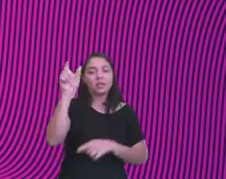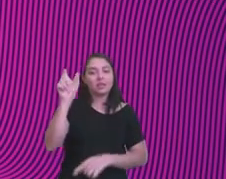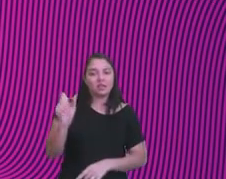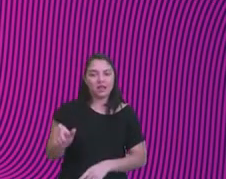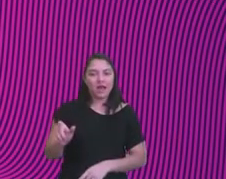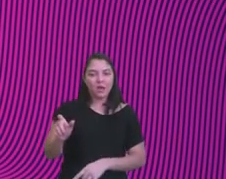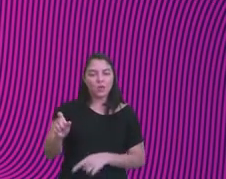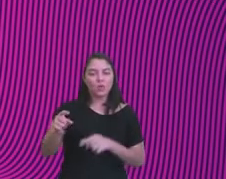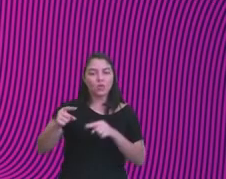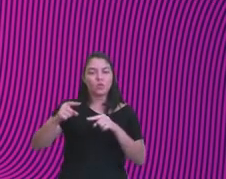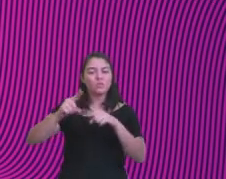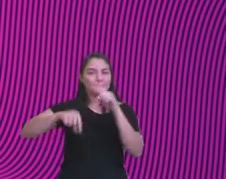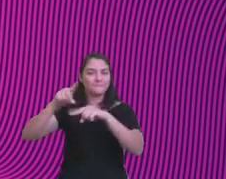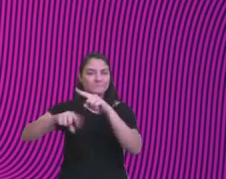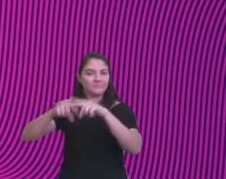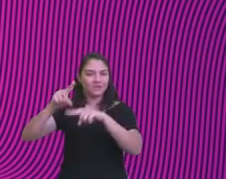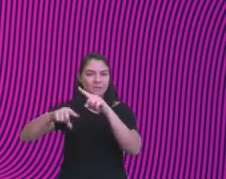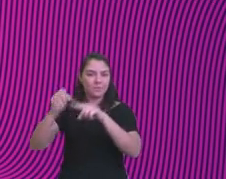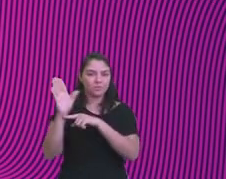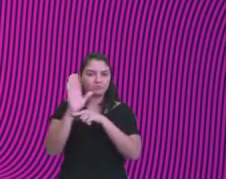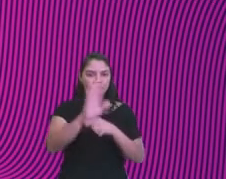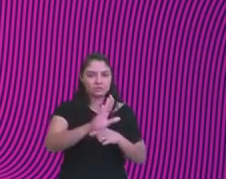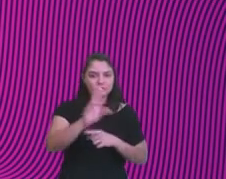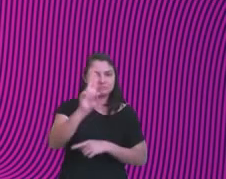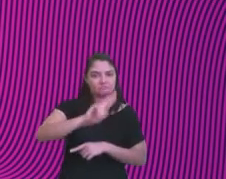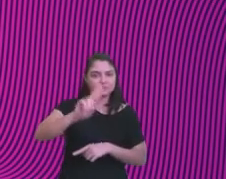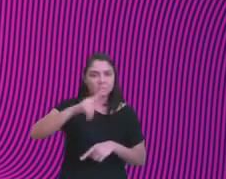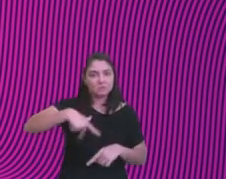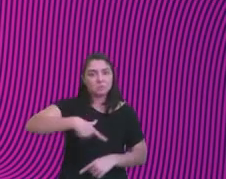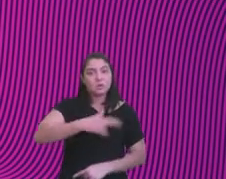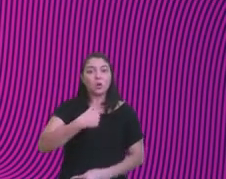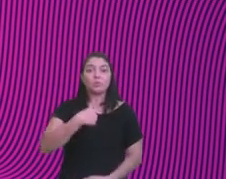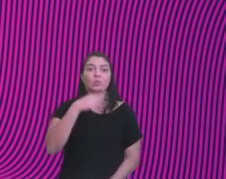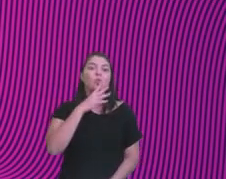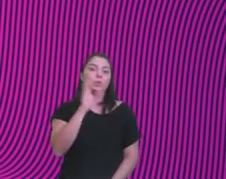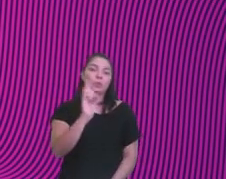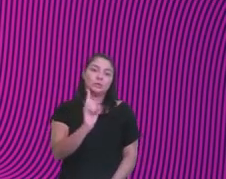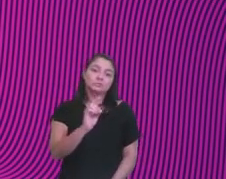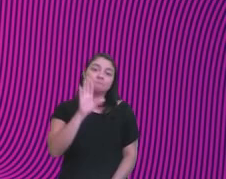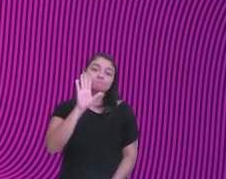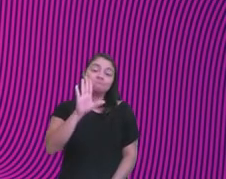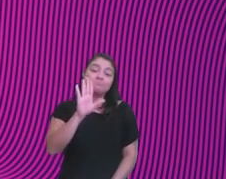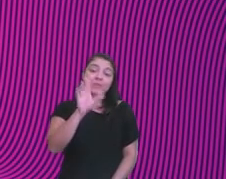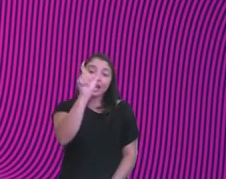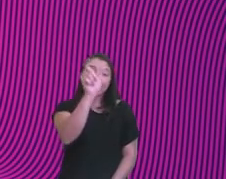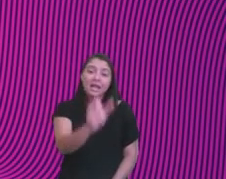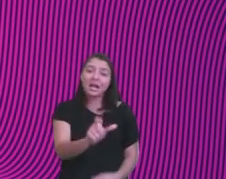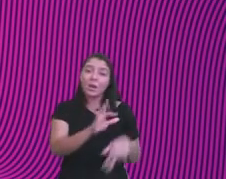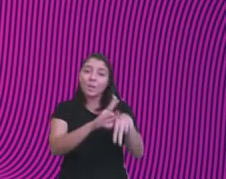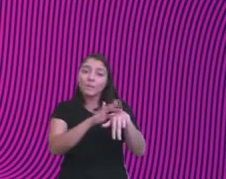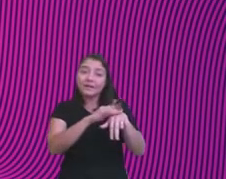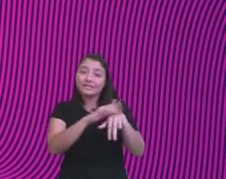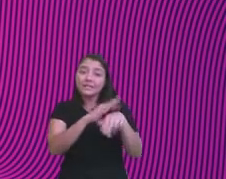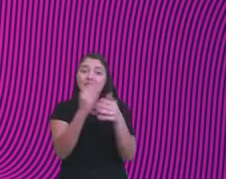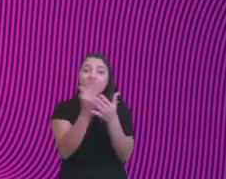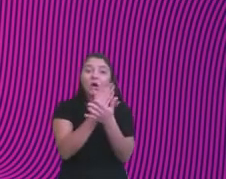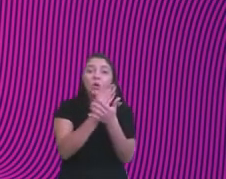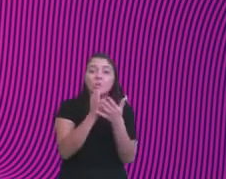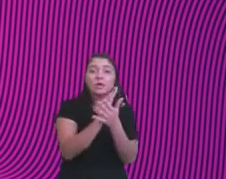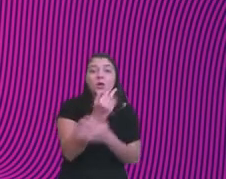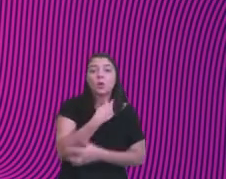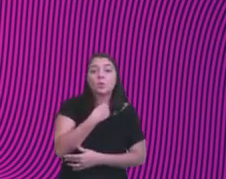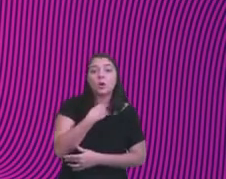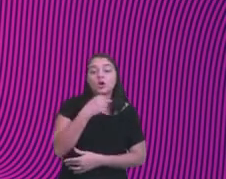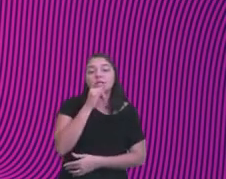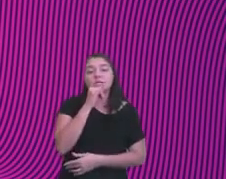tumores já em reto médio superior, como é o caso desse paciente, a não ser que o paciente tenha contraindicação do tratamento cirúrgico.